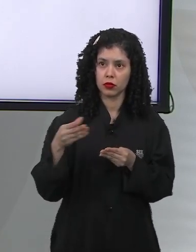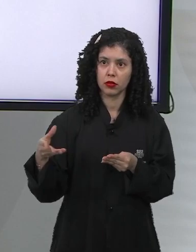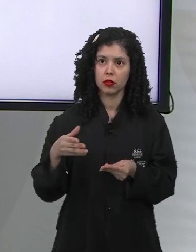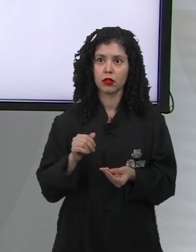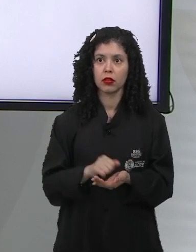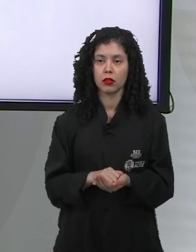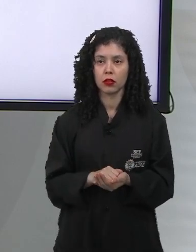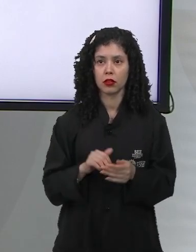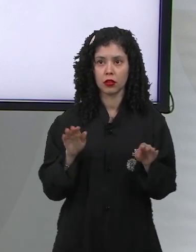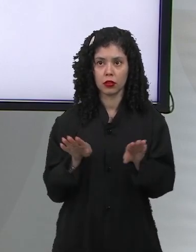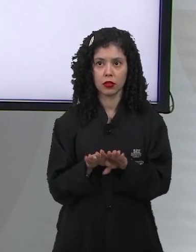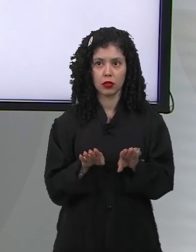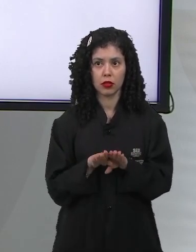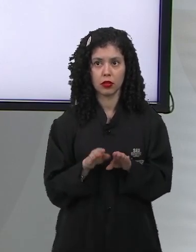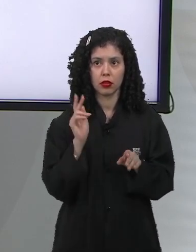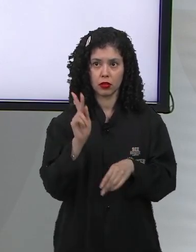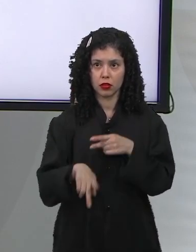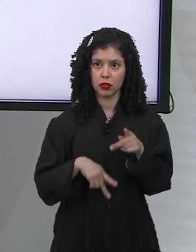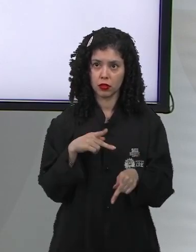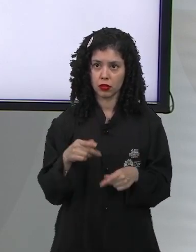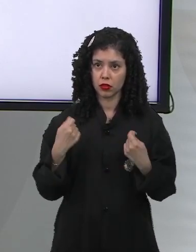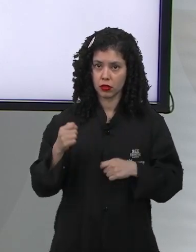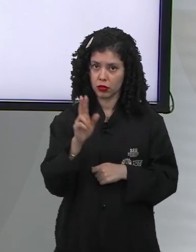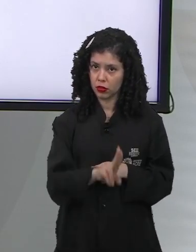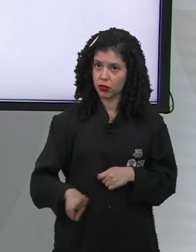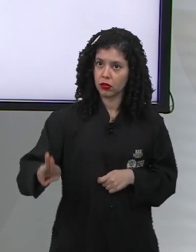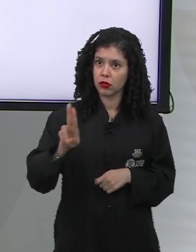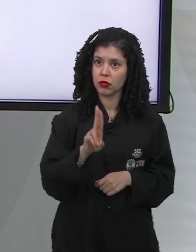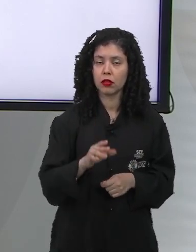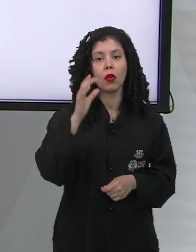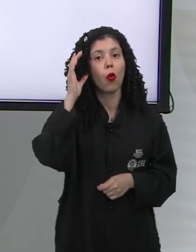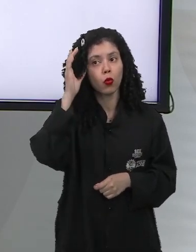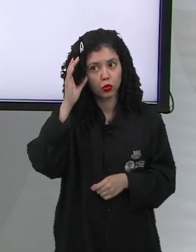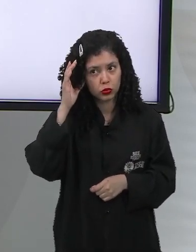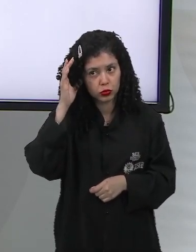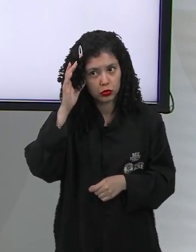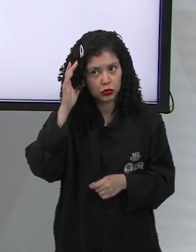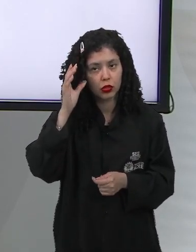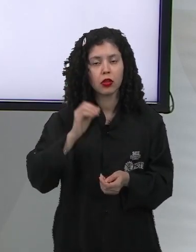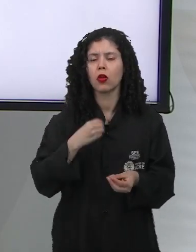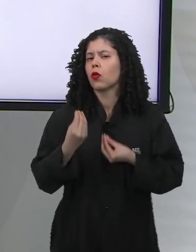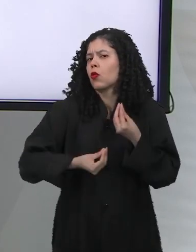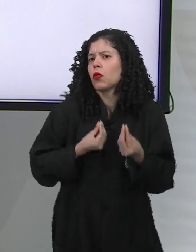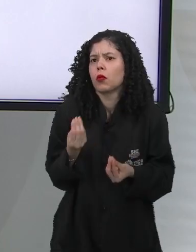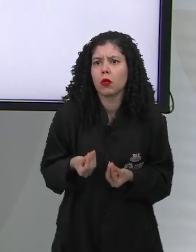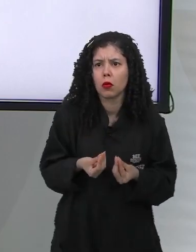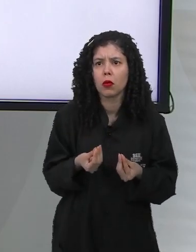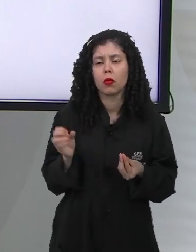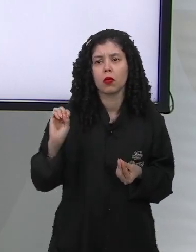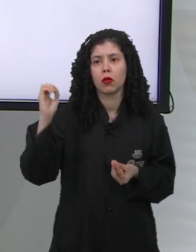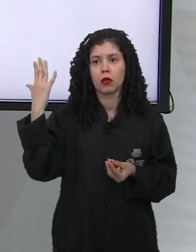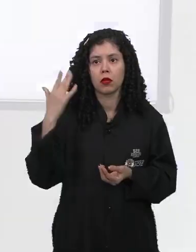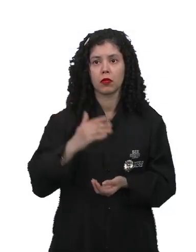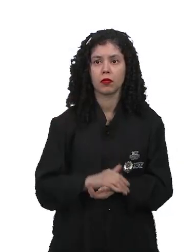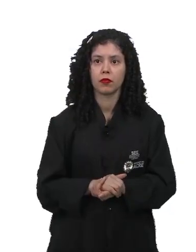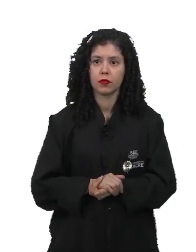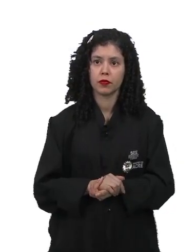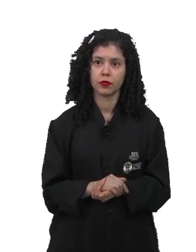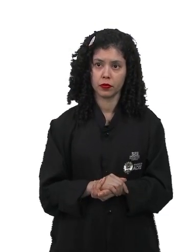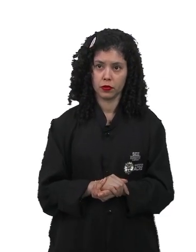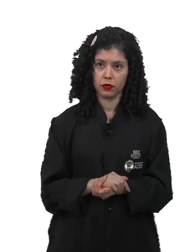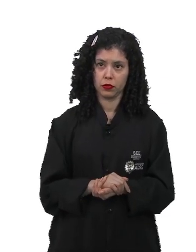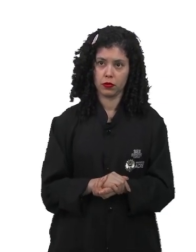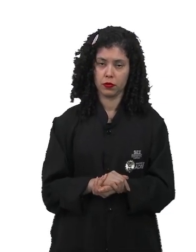distribuídas e que a população deve usar de forma consciente. E de que forma acontece essa questão